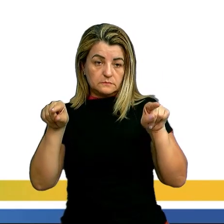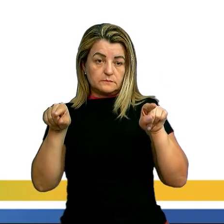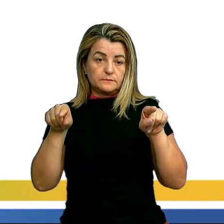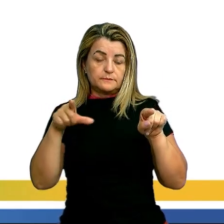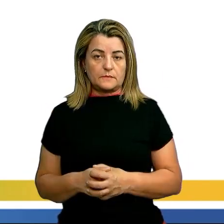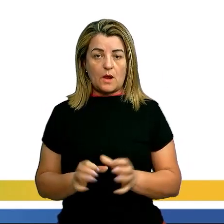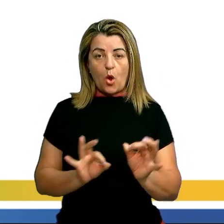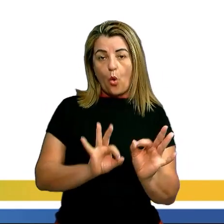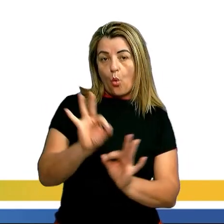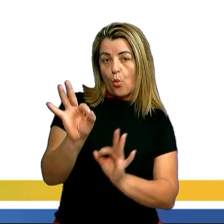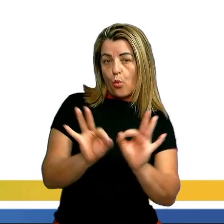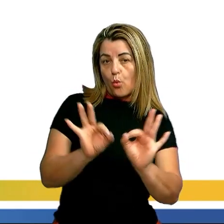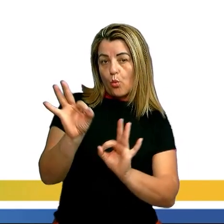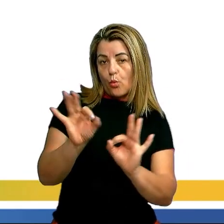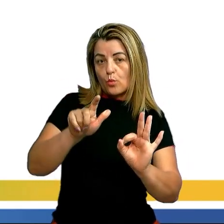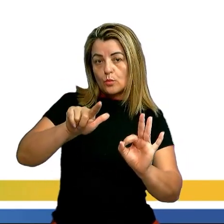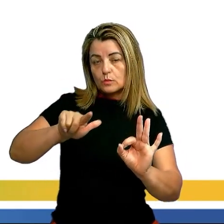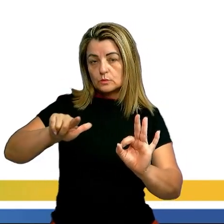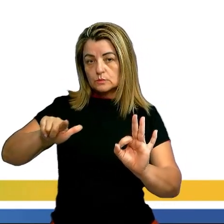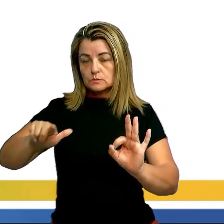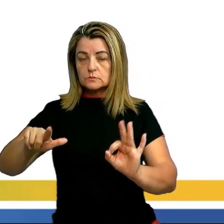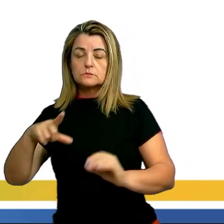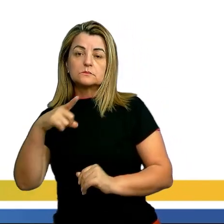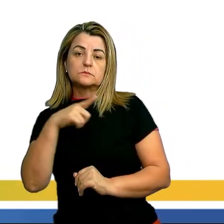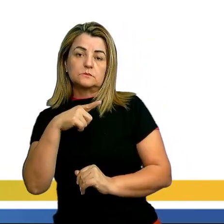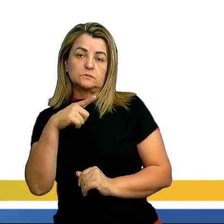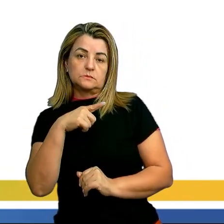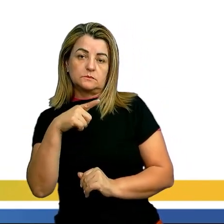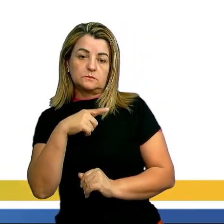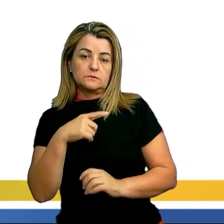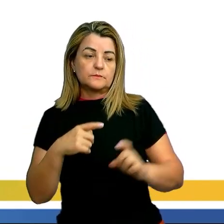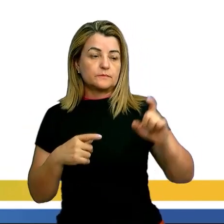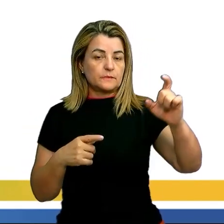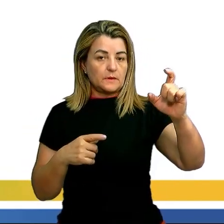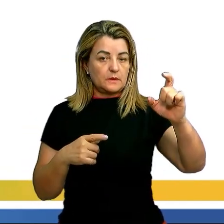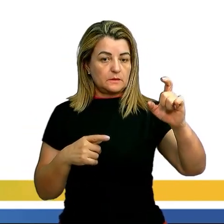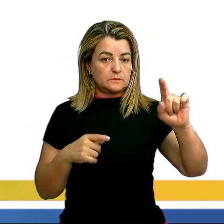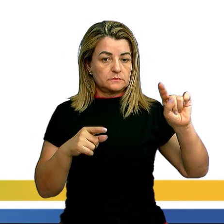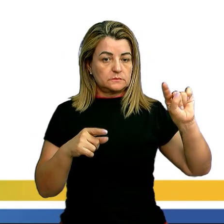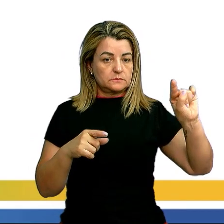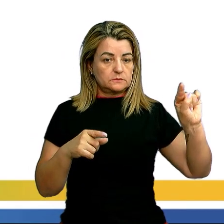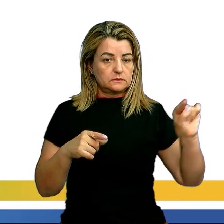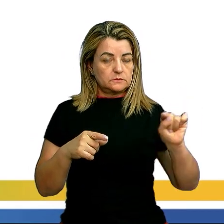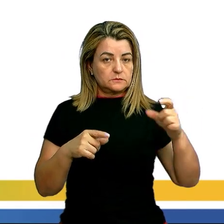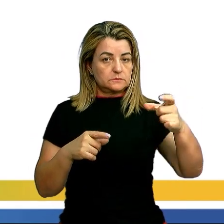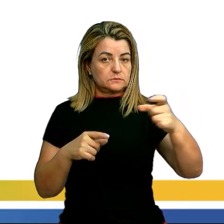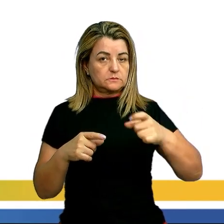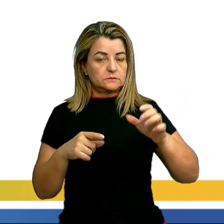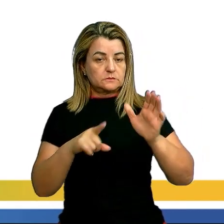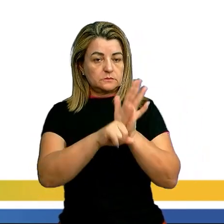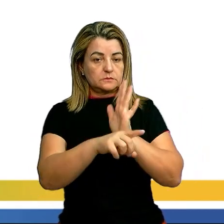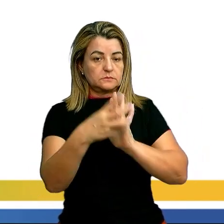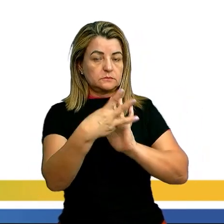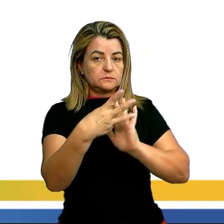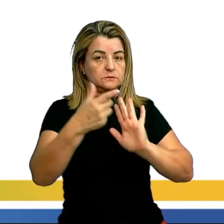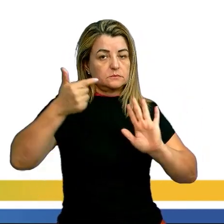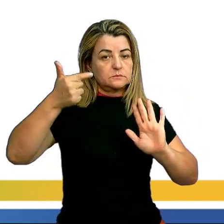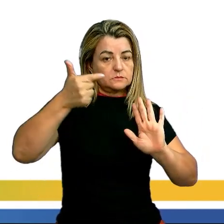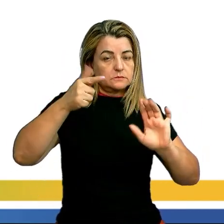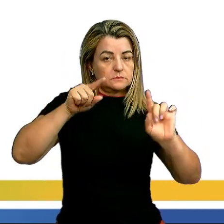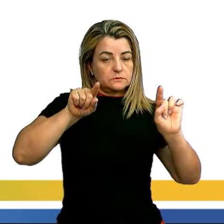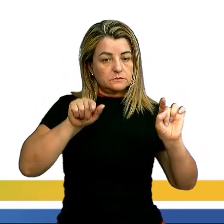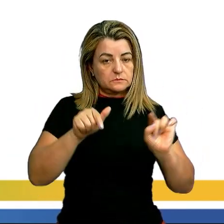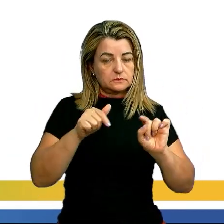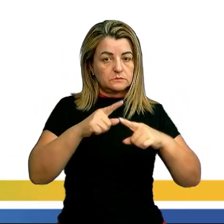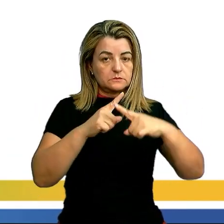25. Reorganizando, nós vamos ter x menos 3 elevado ao quadrado mais y